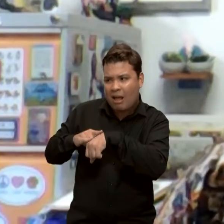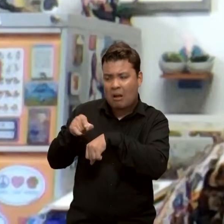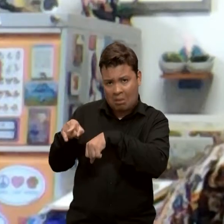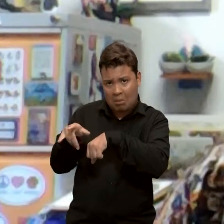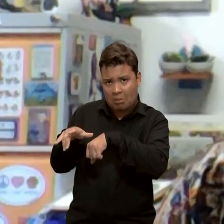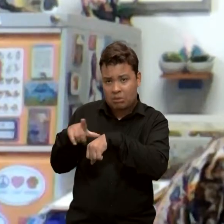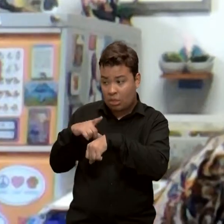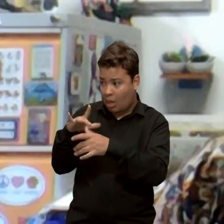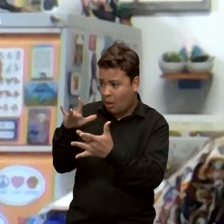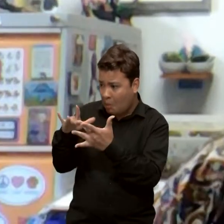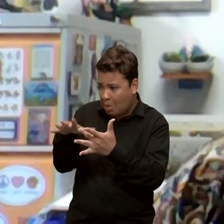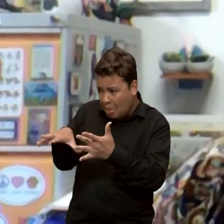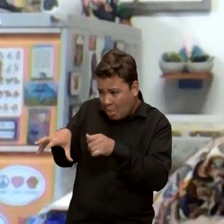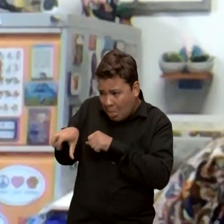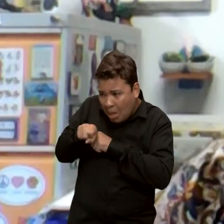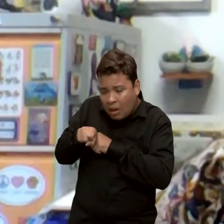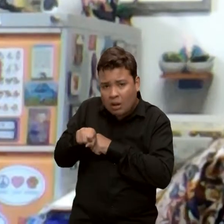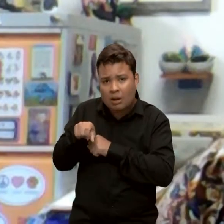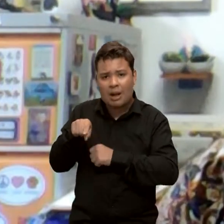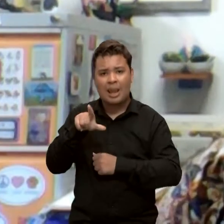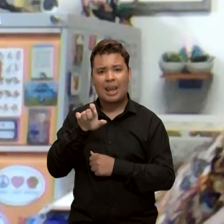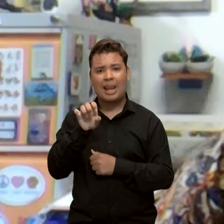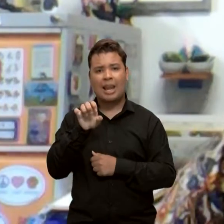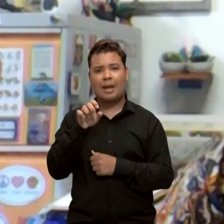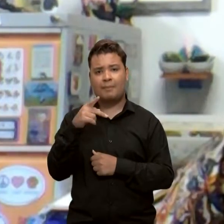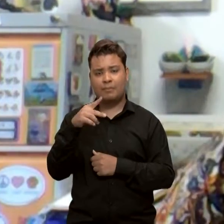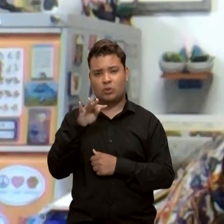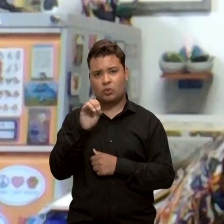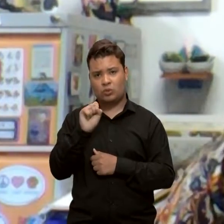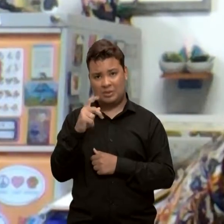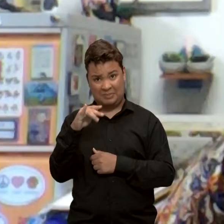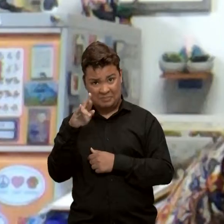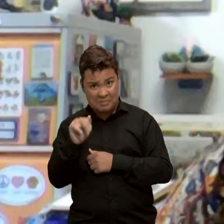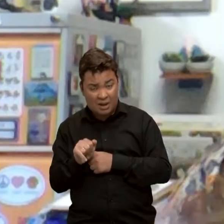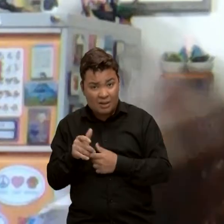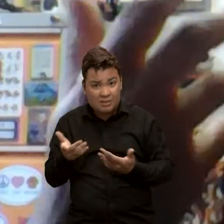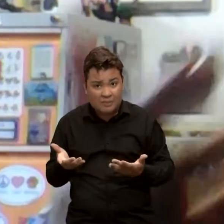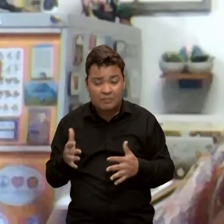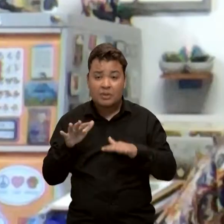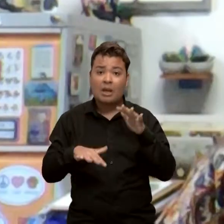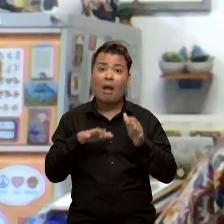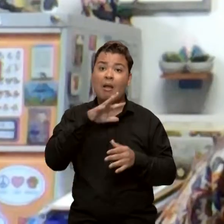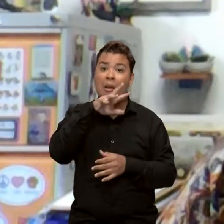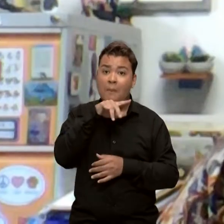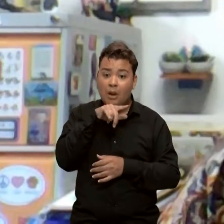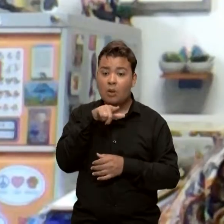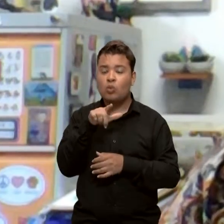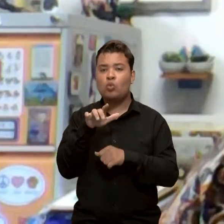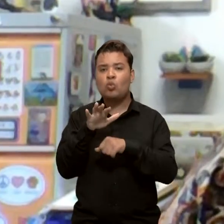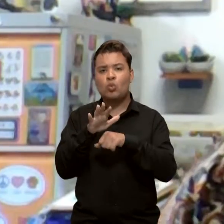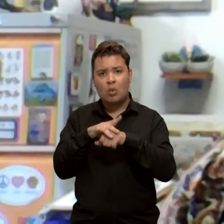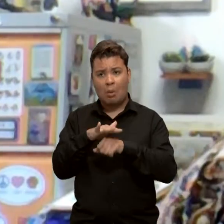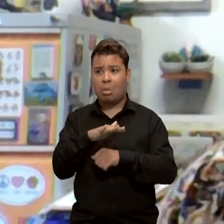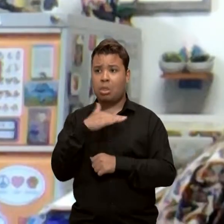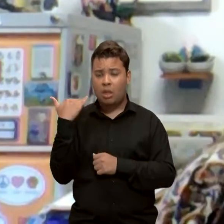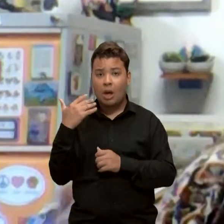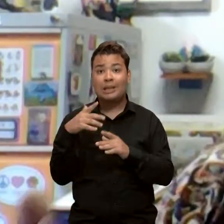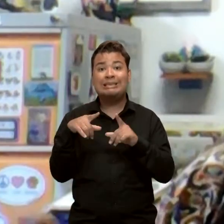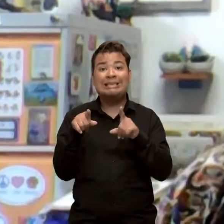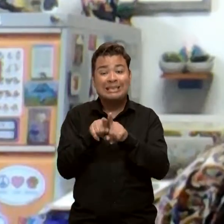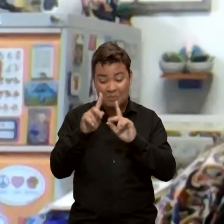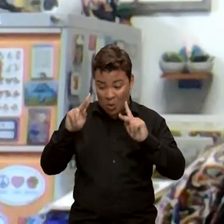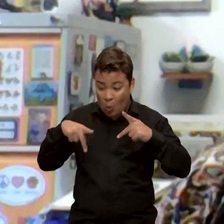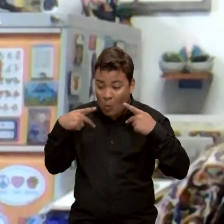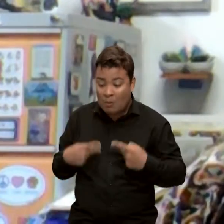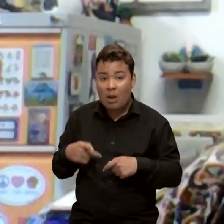por exemplo, e pode acarretar não só a doença fatal ao animal, mas que também é fatal ao ser humano. Então, todo